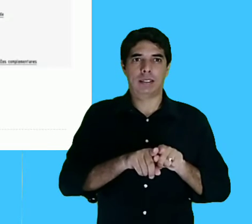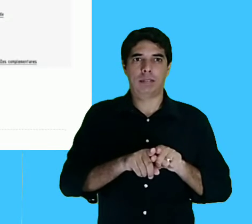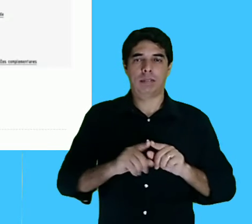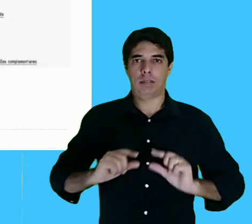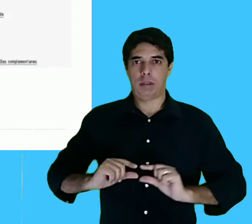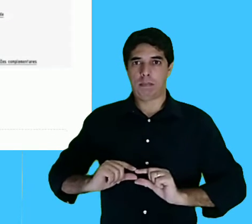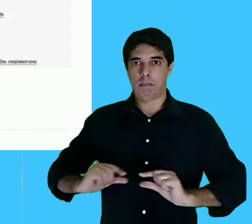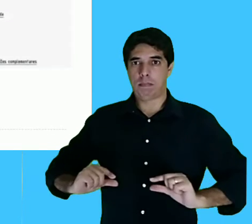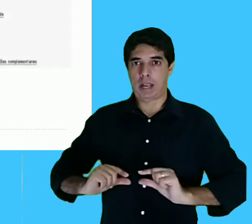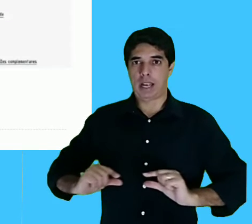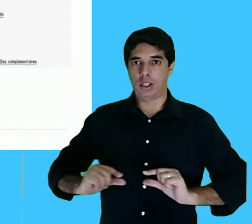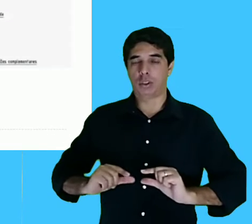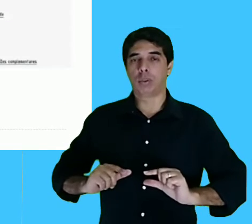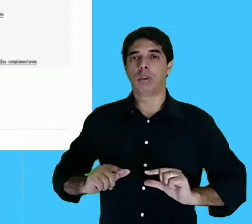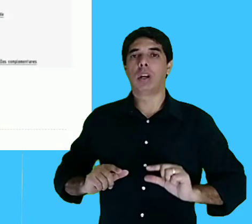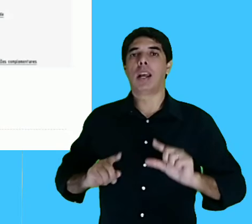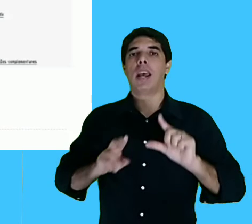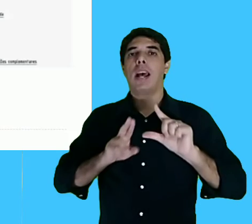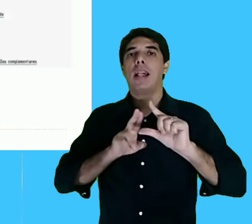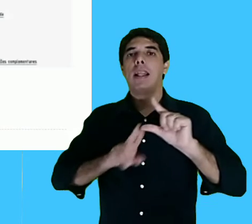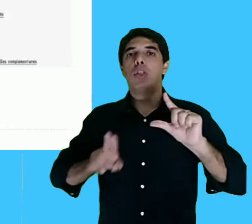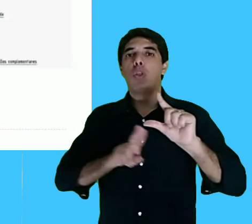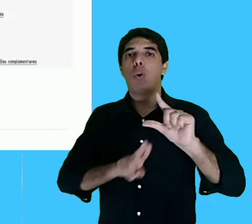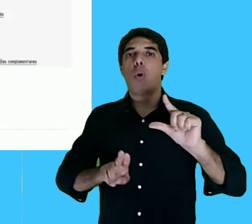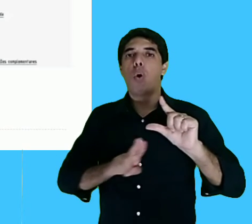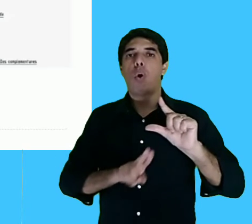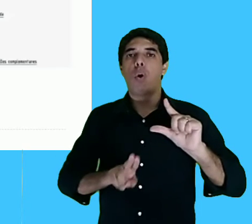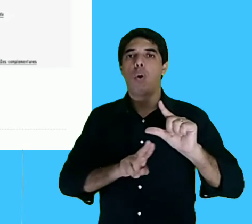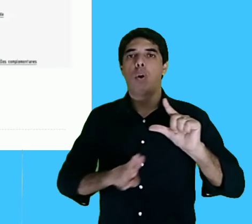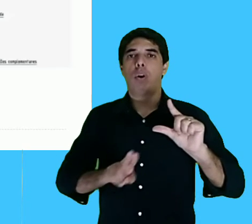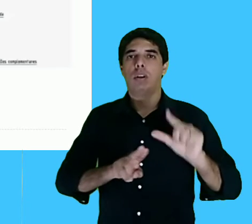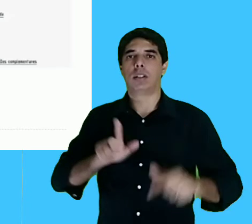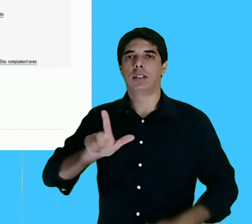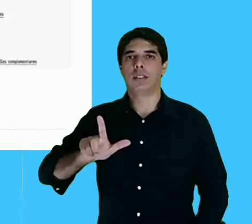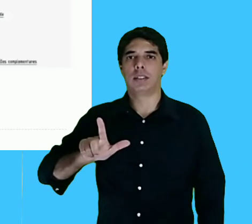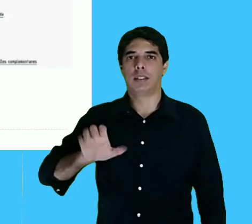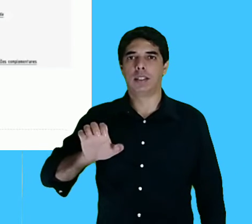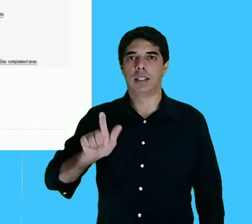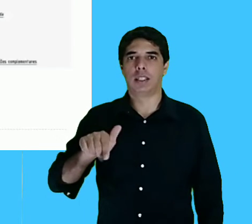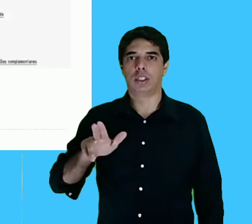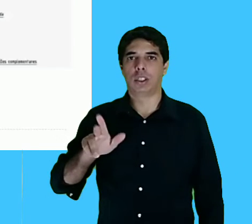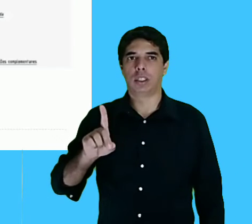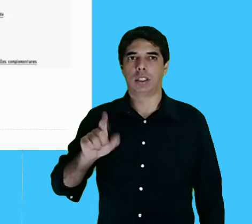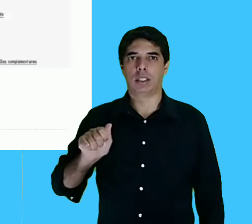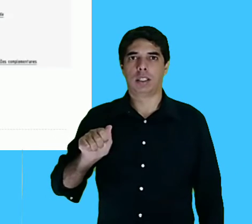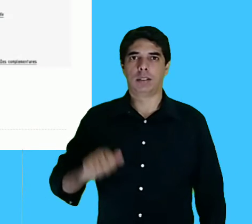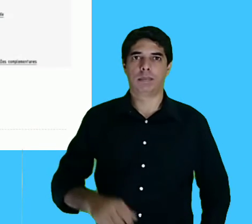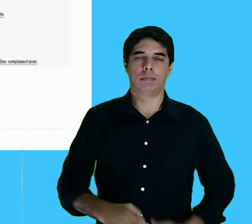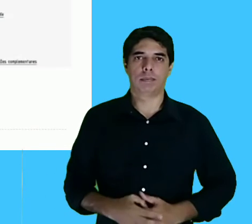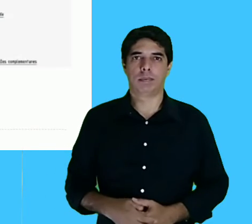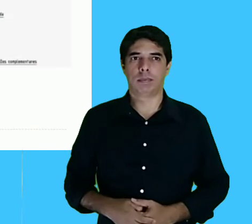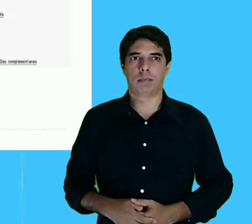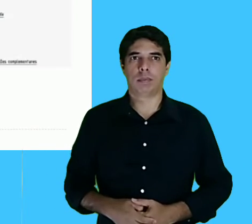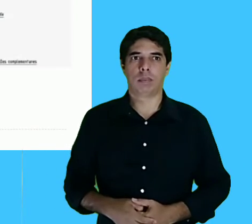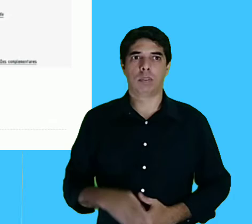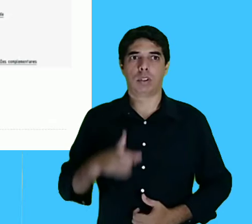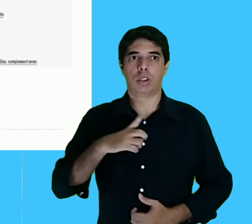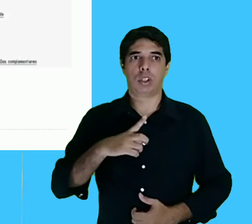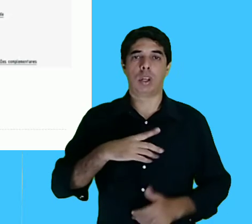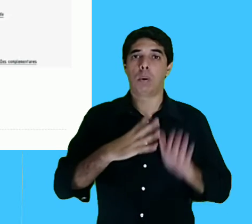Então, o espaço para informações complementares preferencial fica aqui acima da legenda, ou tem